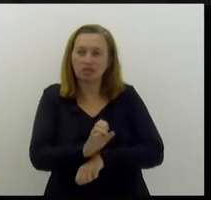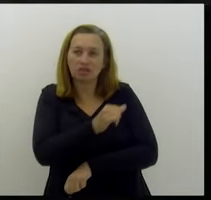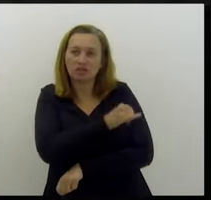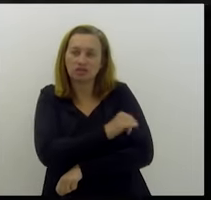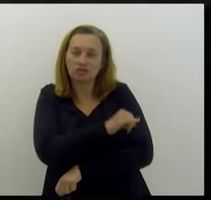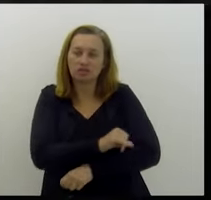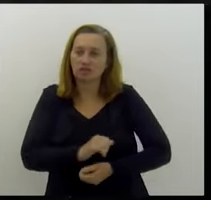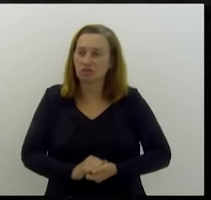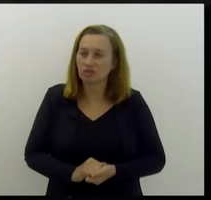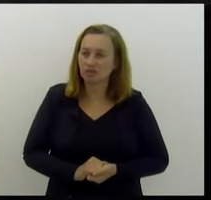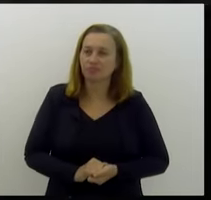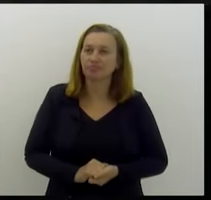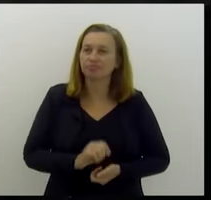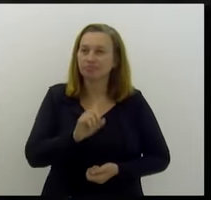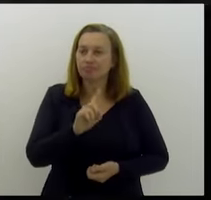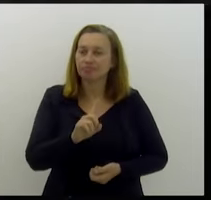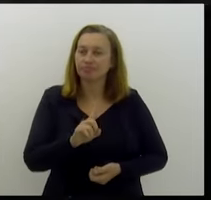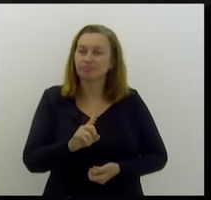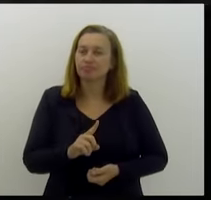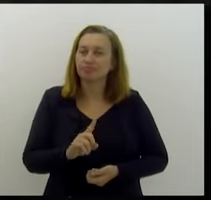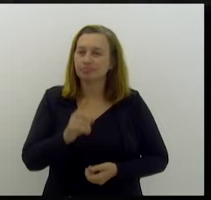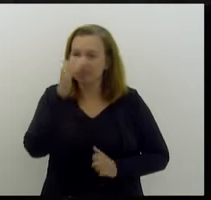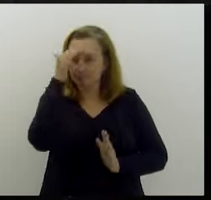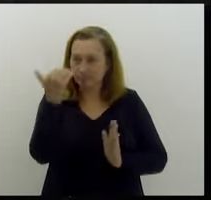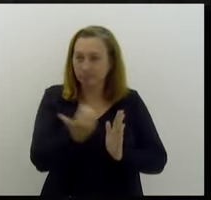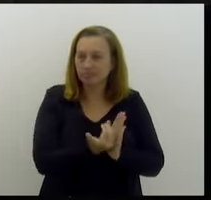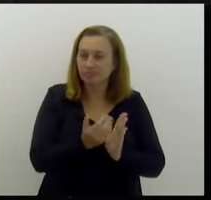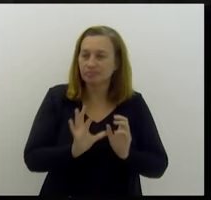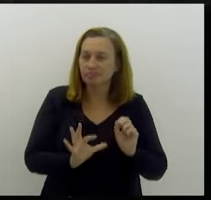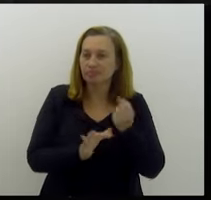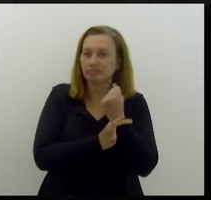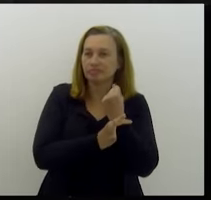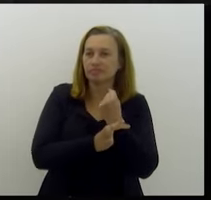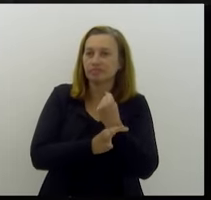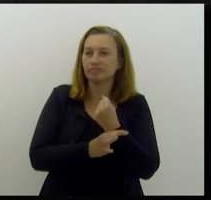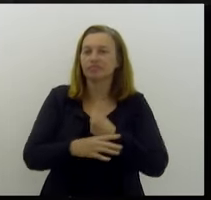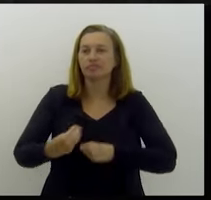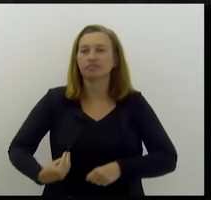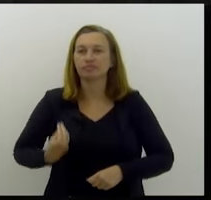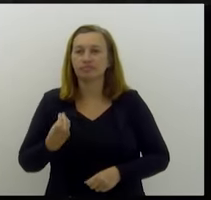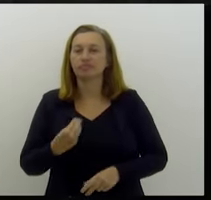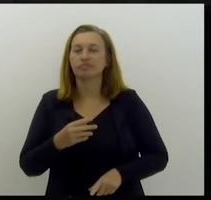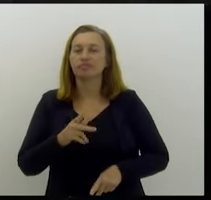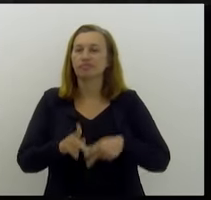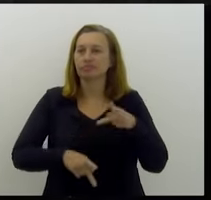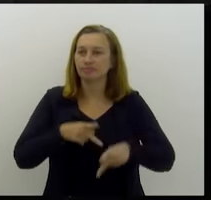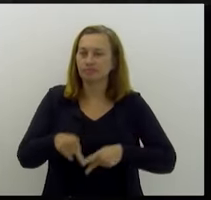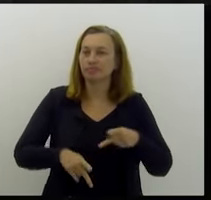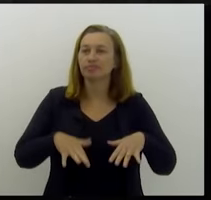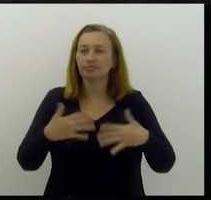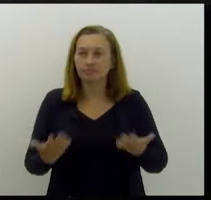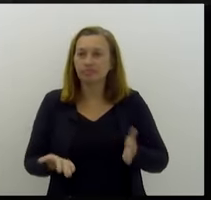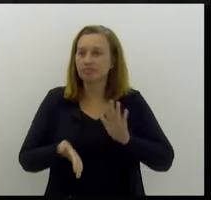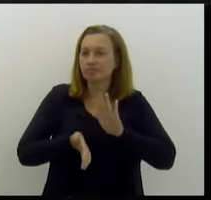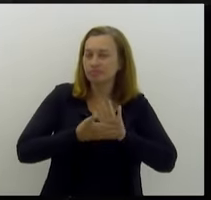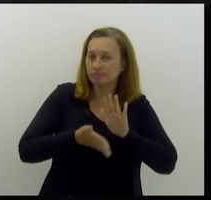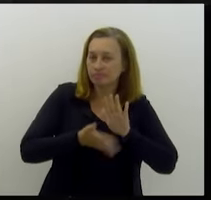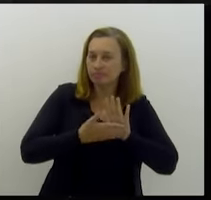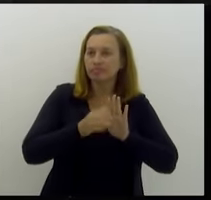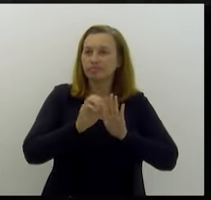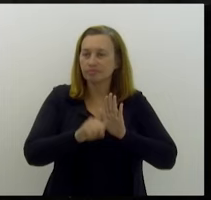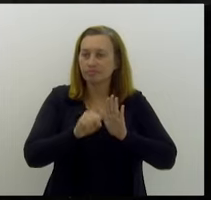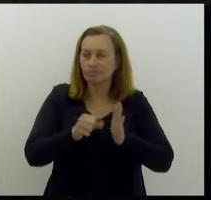violadores de direitos e o que queremos aqui é garantia da dignidade da vida dos nossos então há propostas sim para